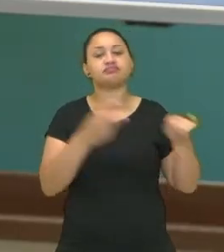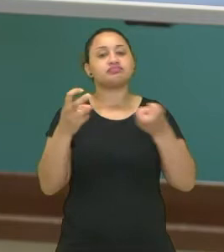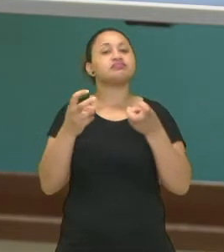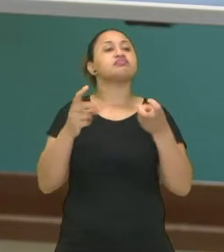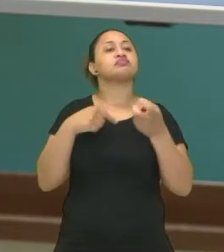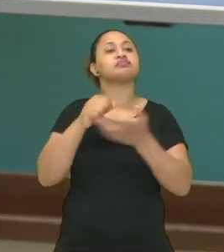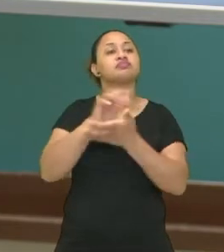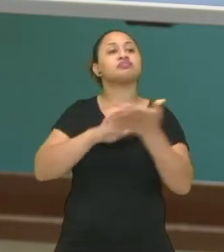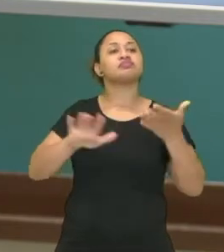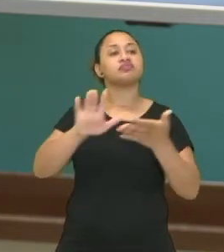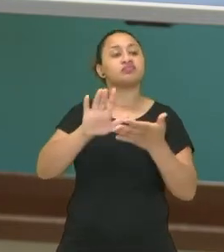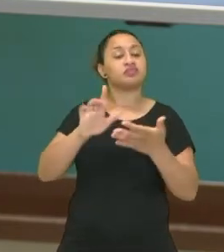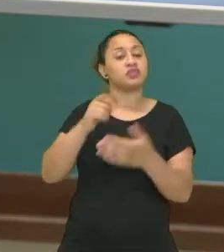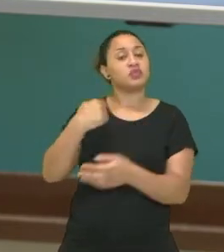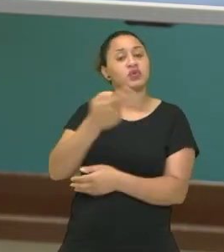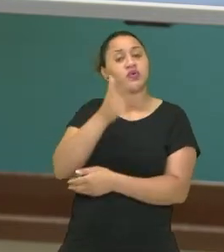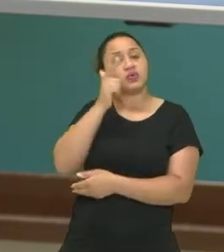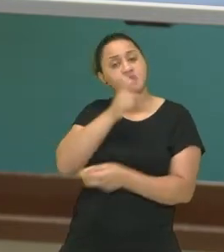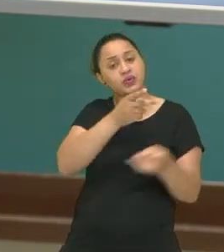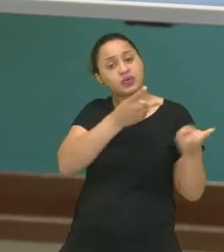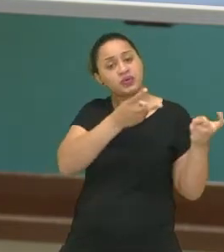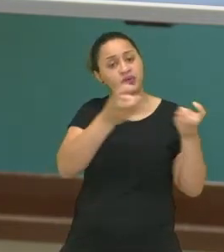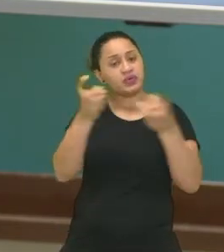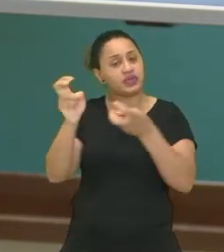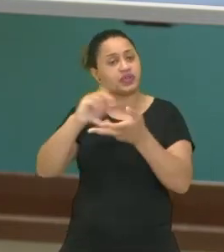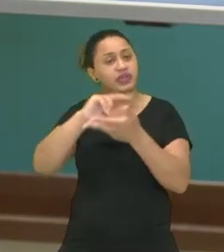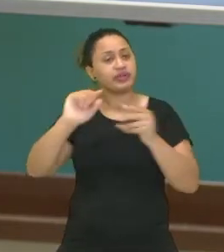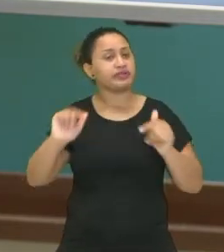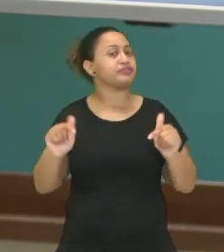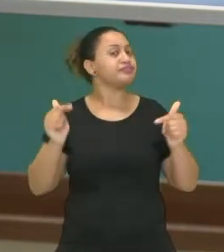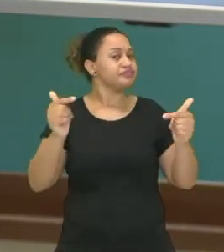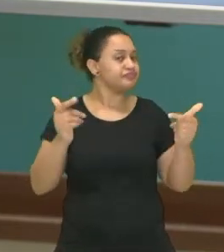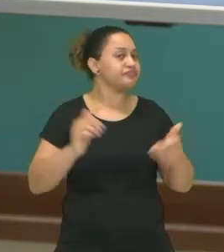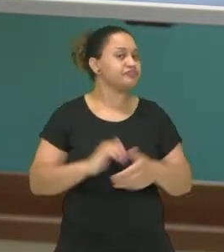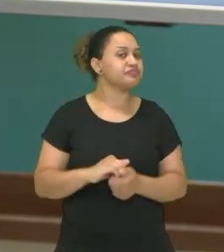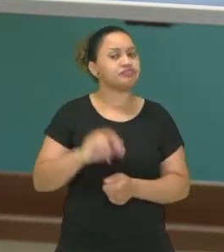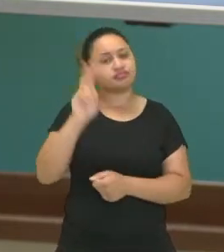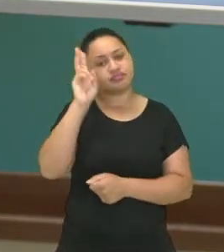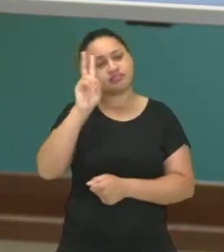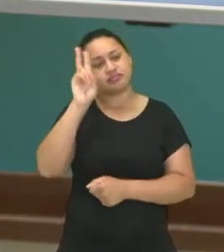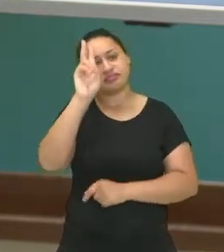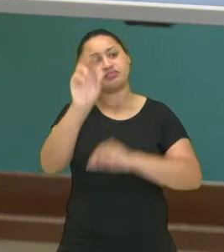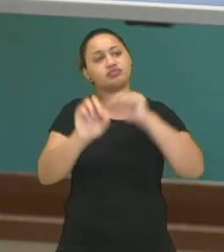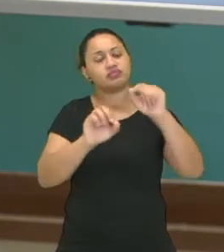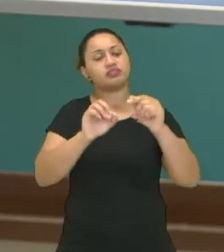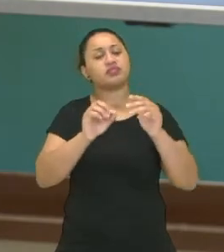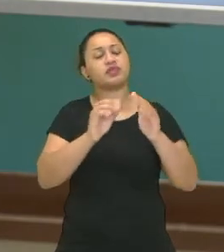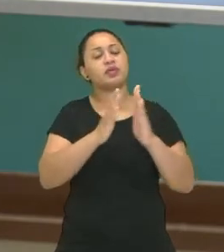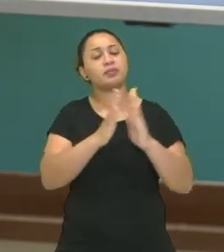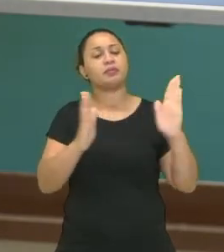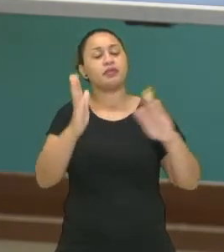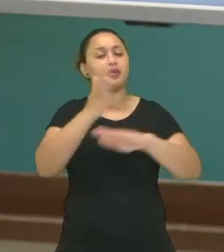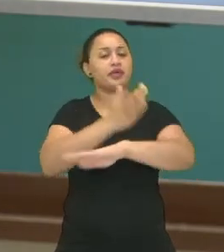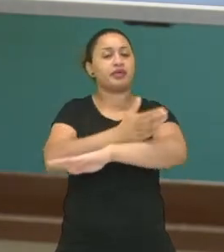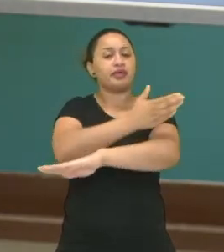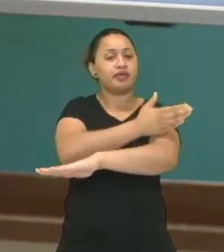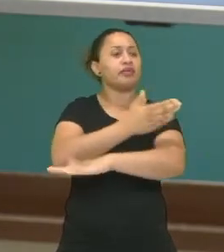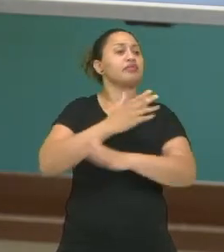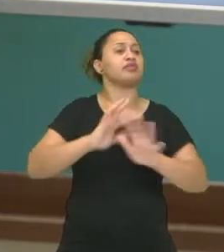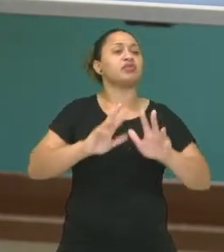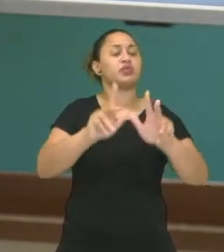nós conseguimos perceber várias ações. Vamos relembrar que na pré-história todo e